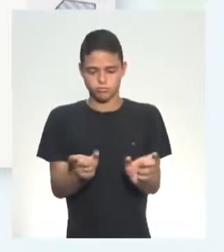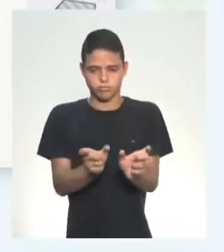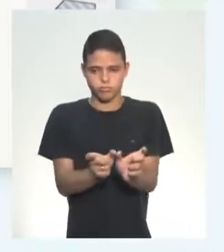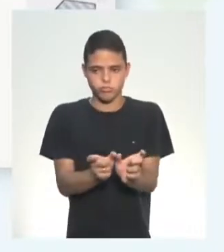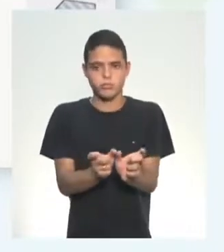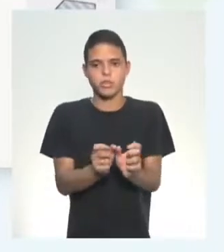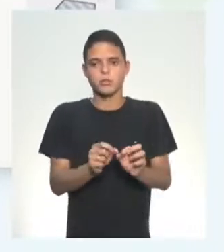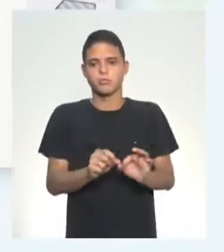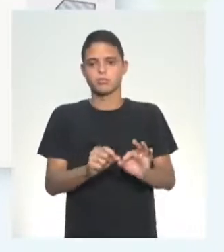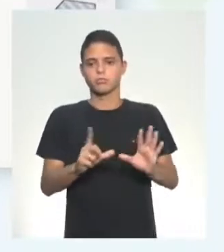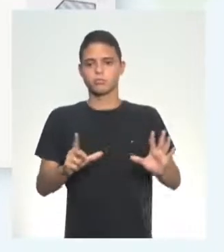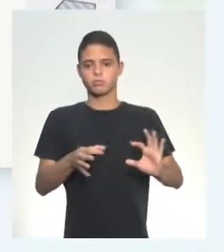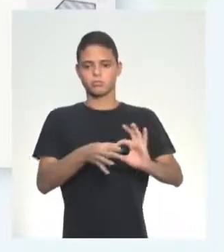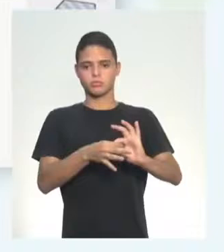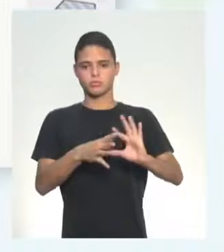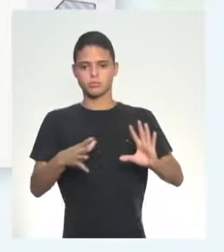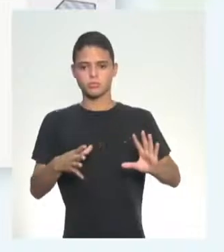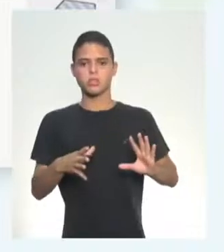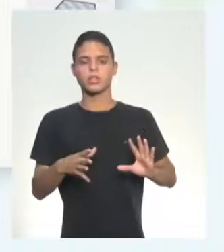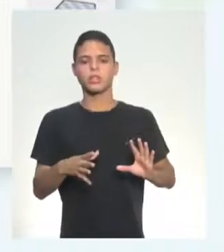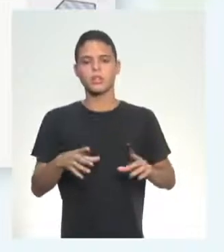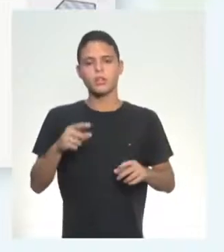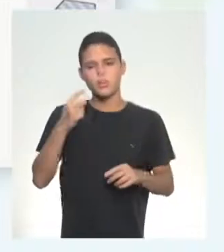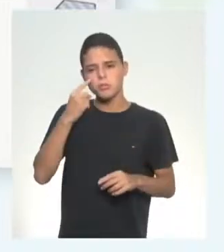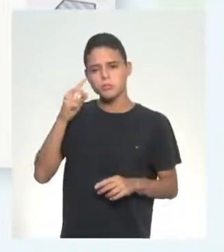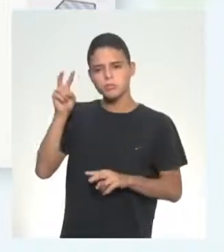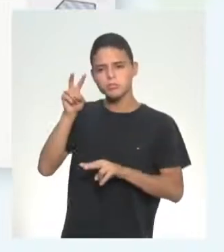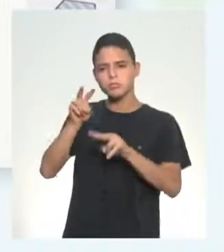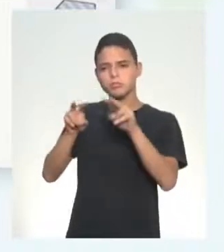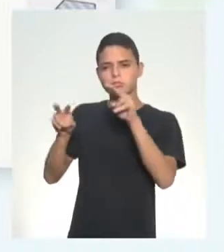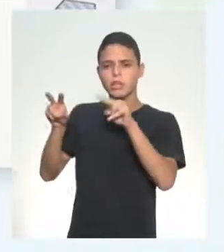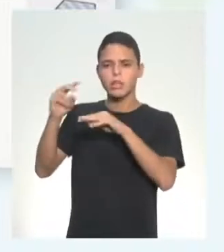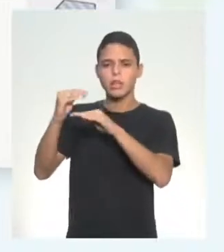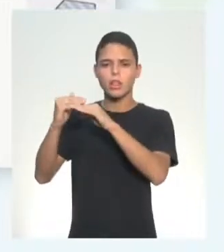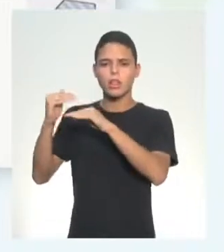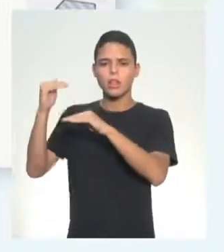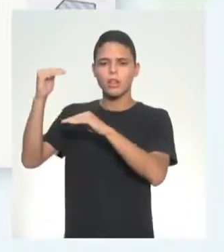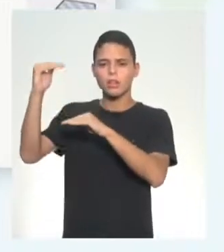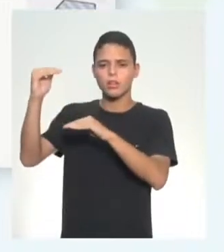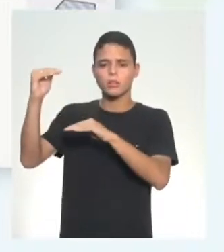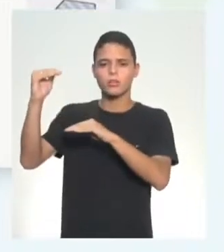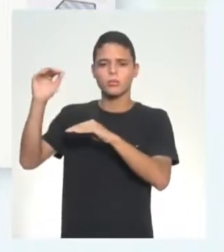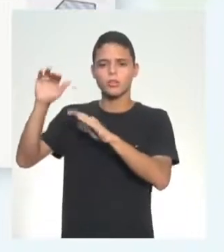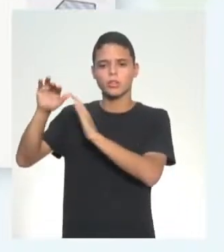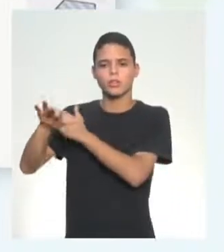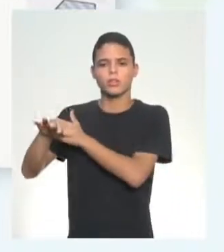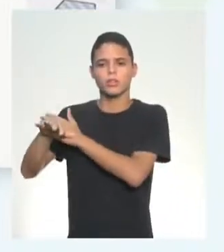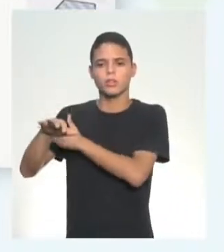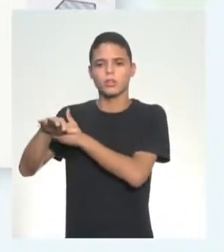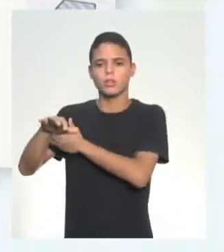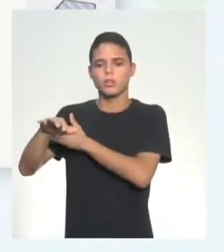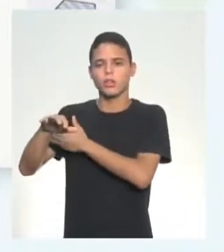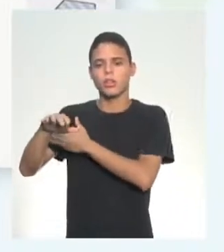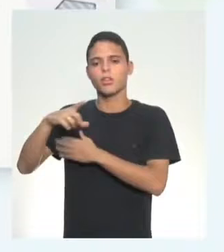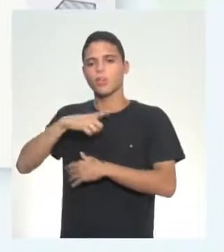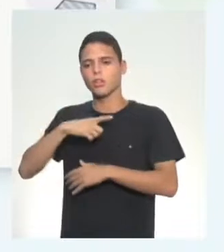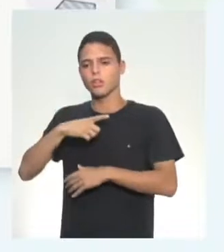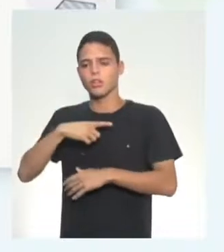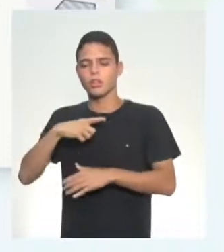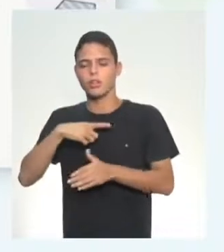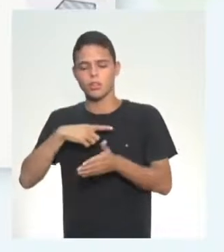E vocês vão observar que aqui em cima, no canto superior direito, alguns botões